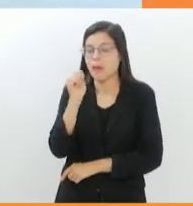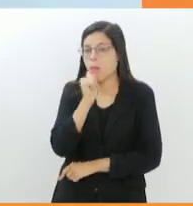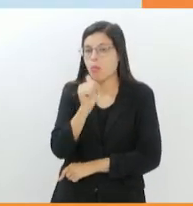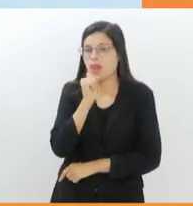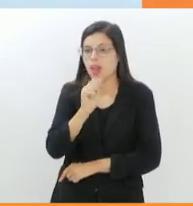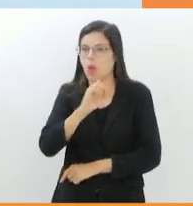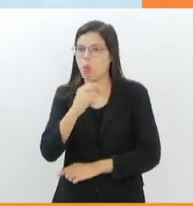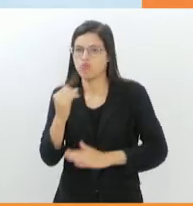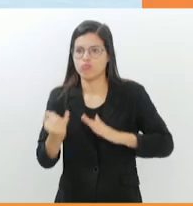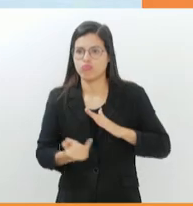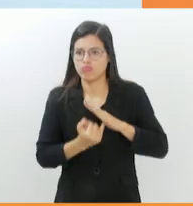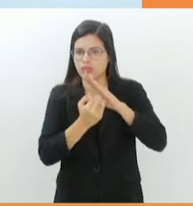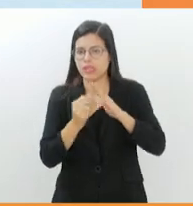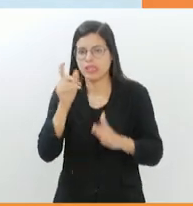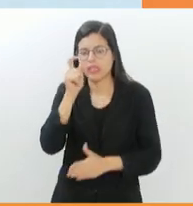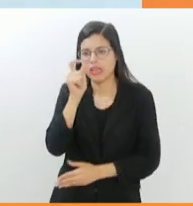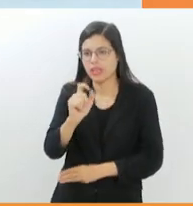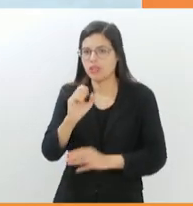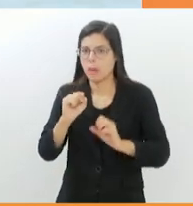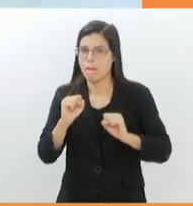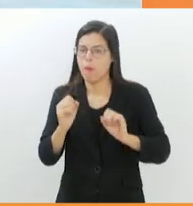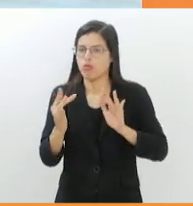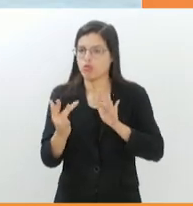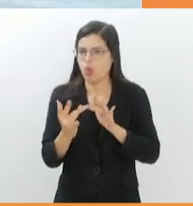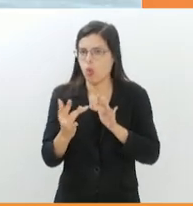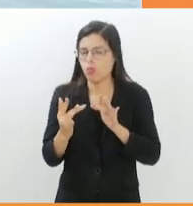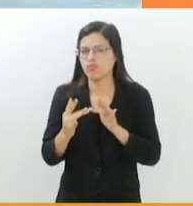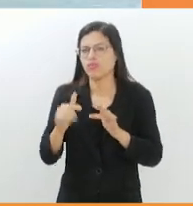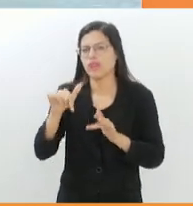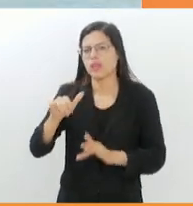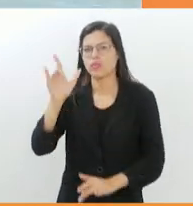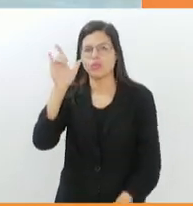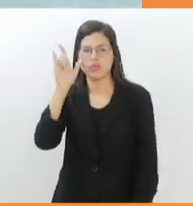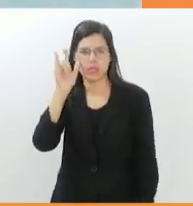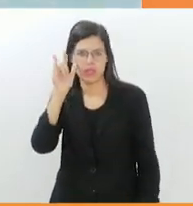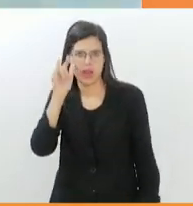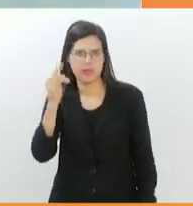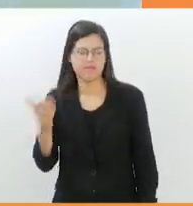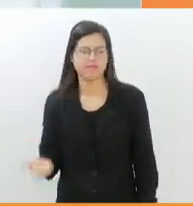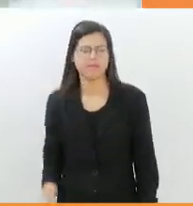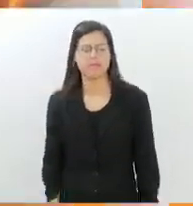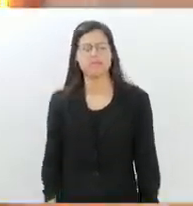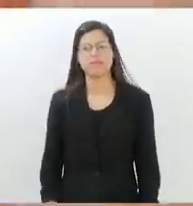participar pode entrar em contato pelo perfil oficial do projeto no Instagram.